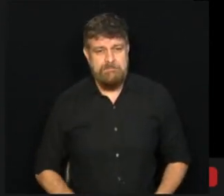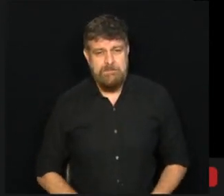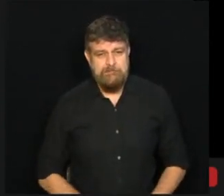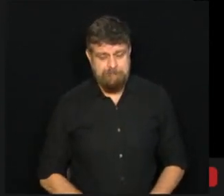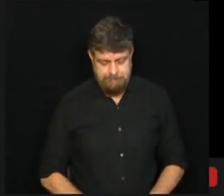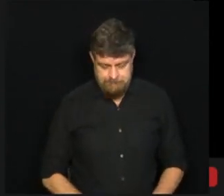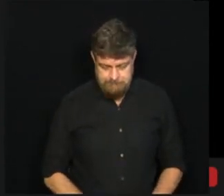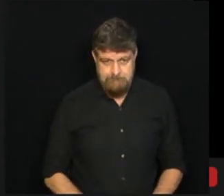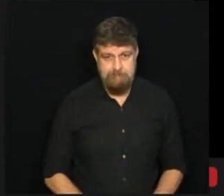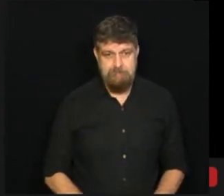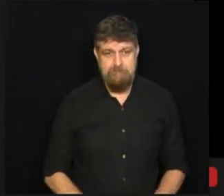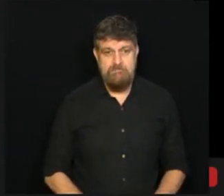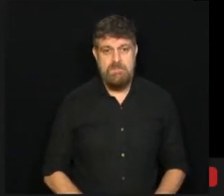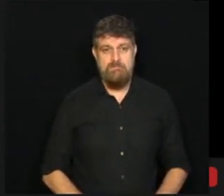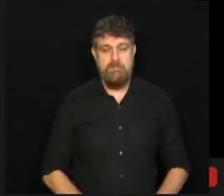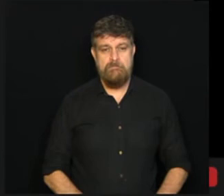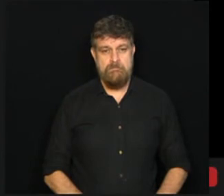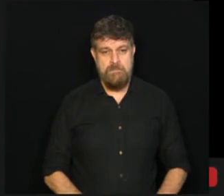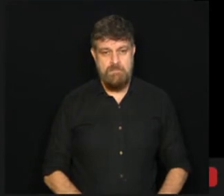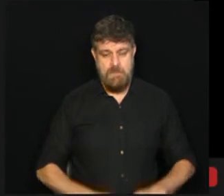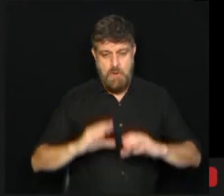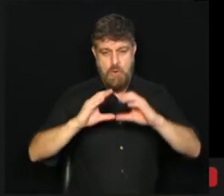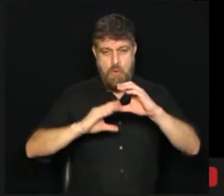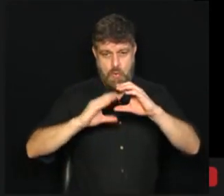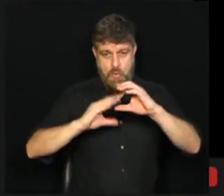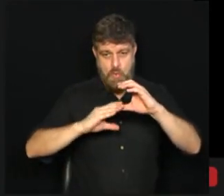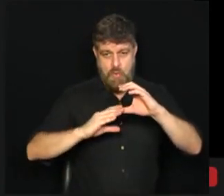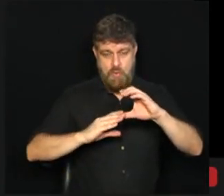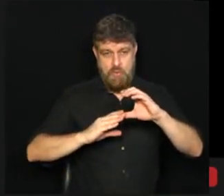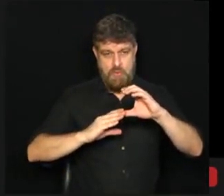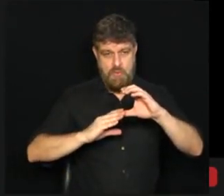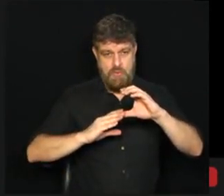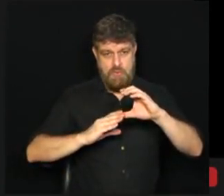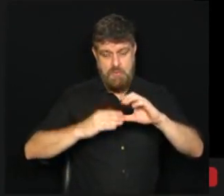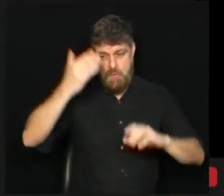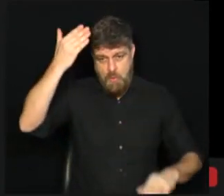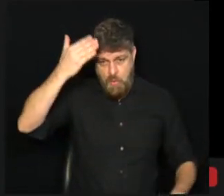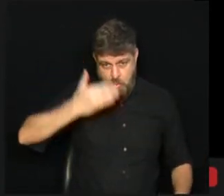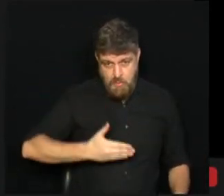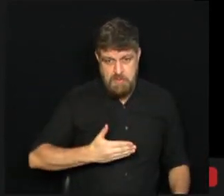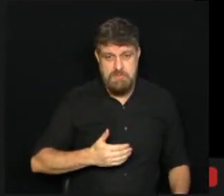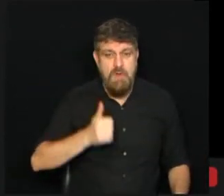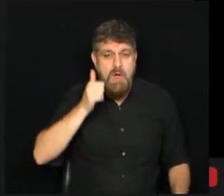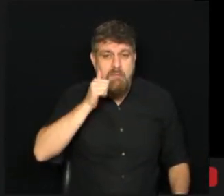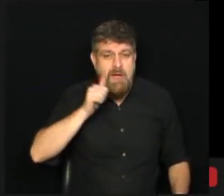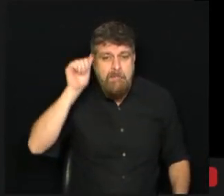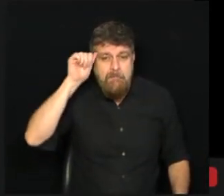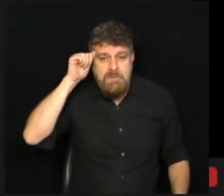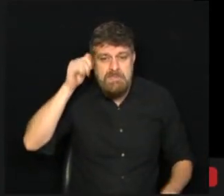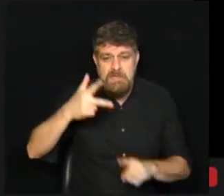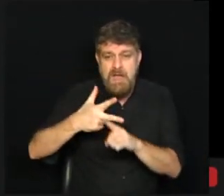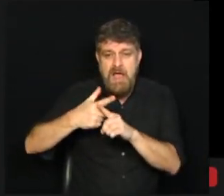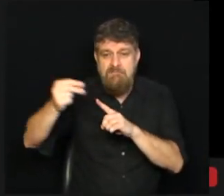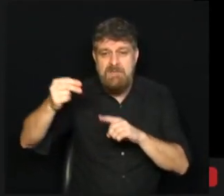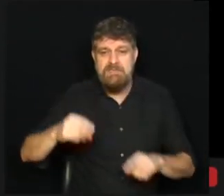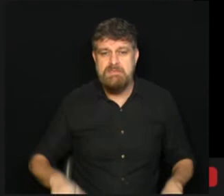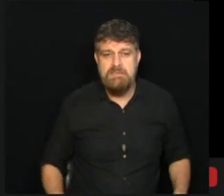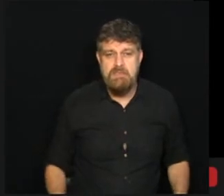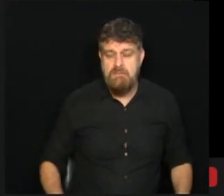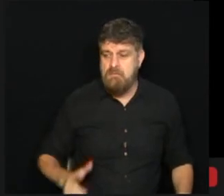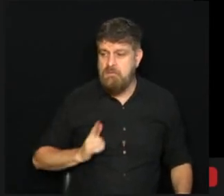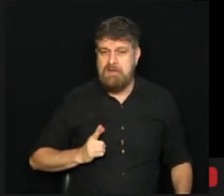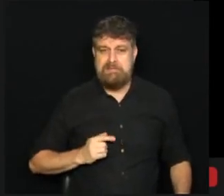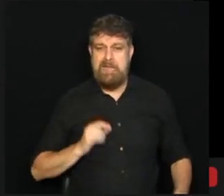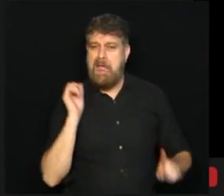acho que de um concurso que uma moça negra venceu e a pessoa começou a